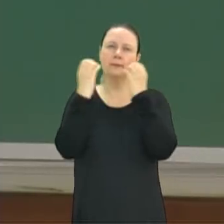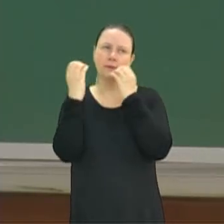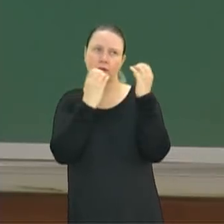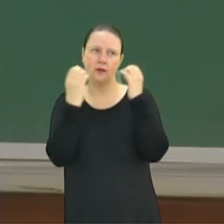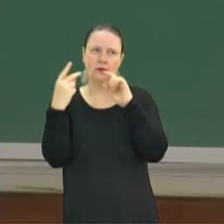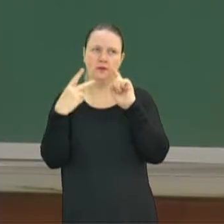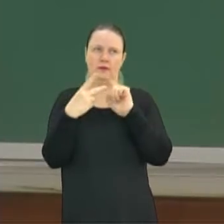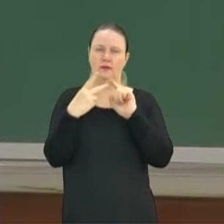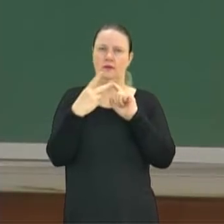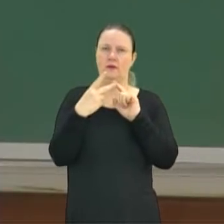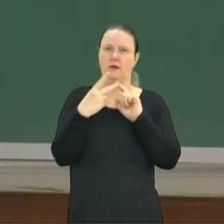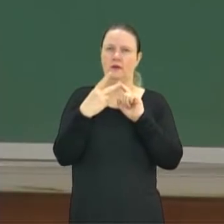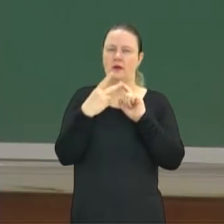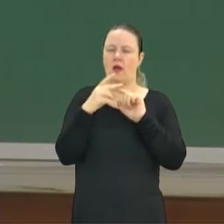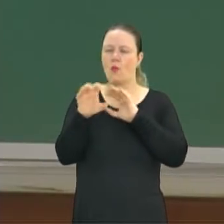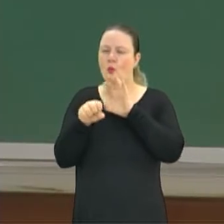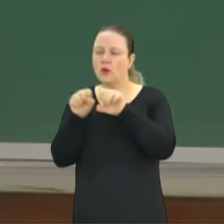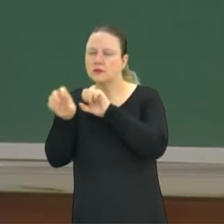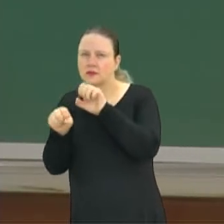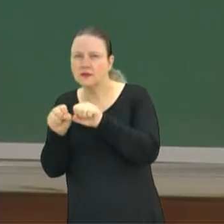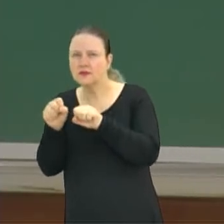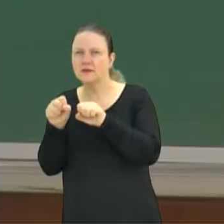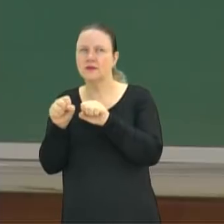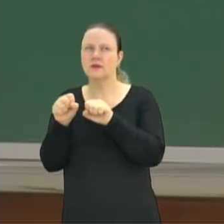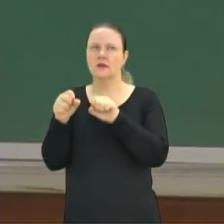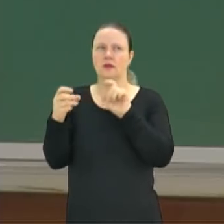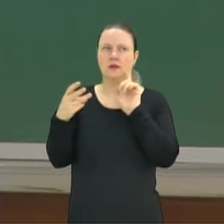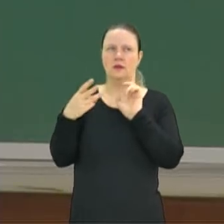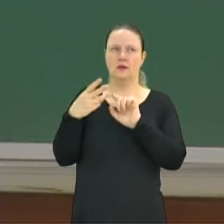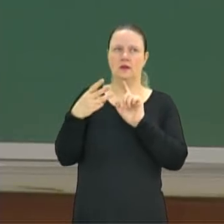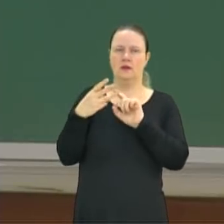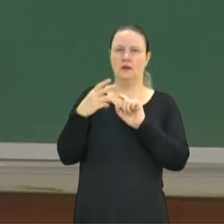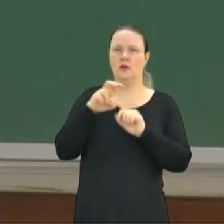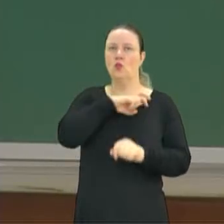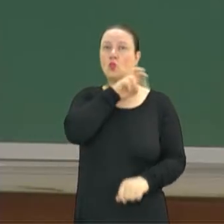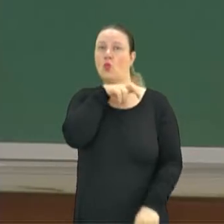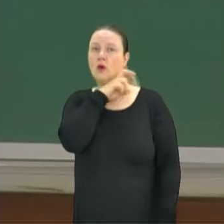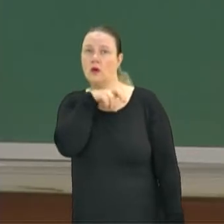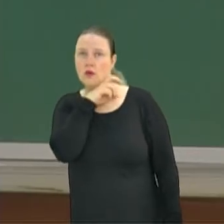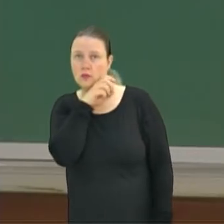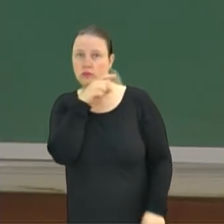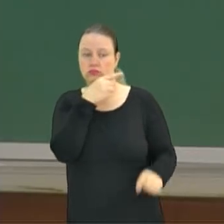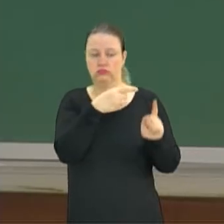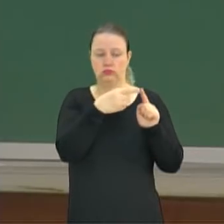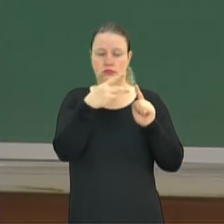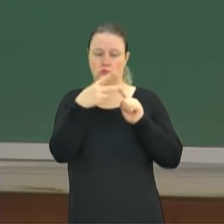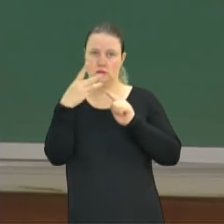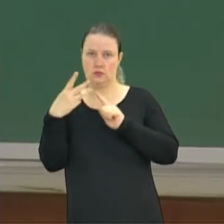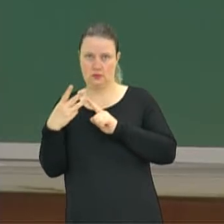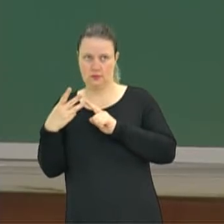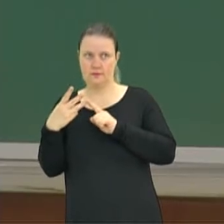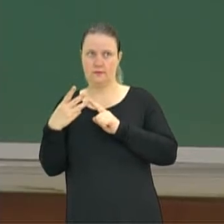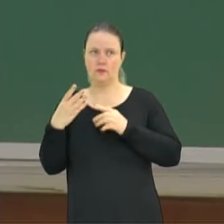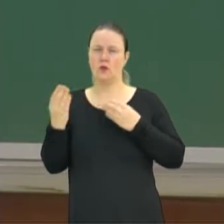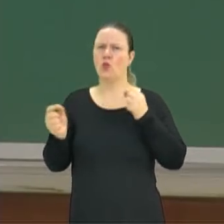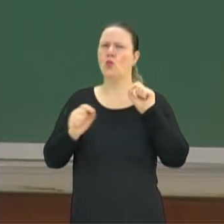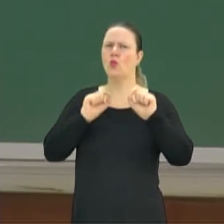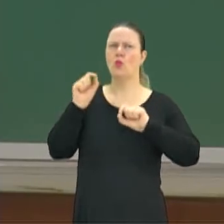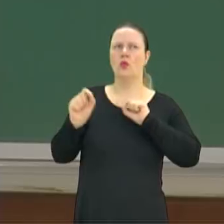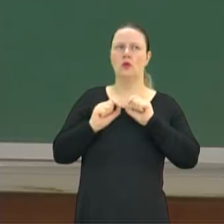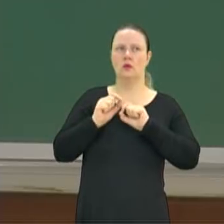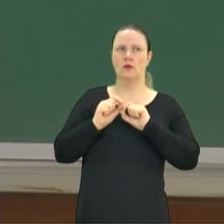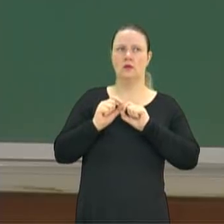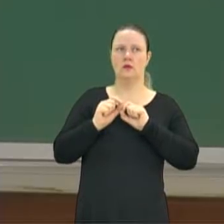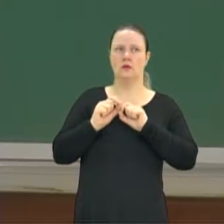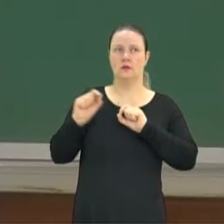aqui, concorda que os roedores vão consumir uma quantidade maior de milho, a cobra vai ser uma quantidade menor consumindo os roedores. Então aqui, ó, vai ser